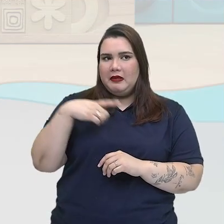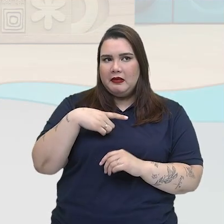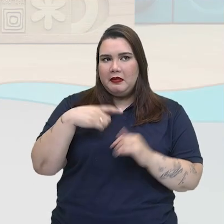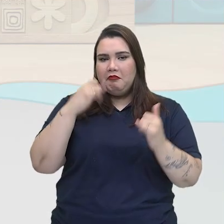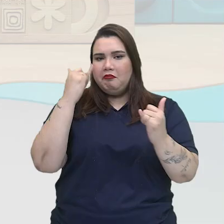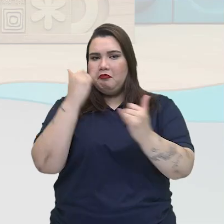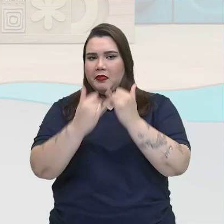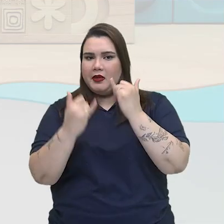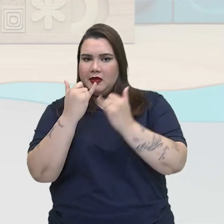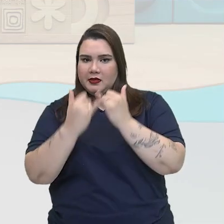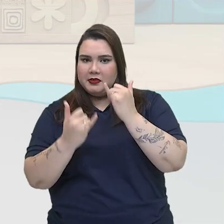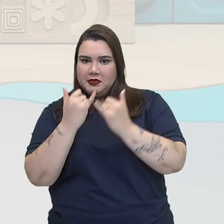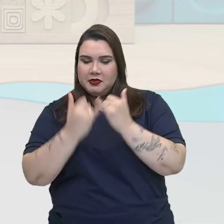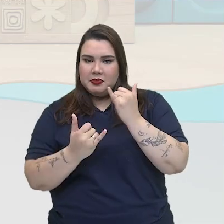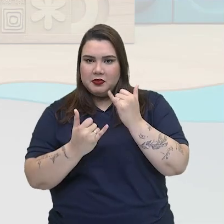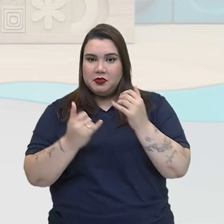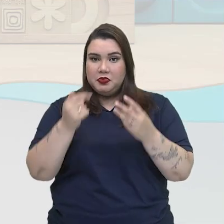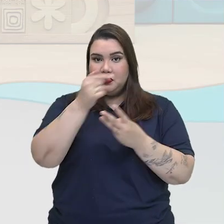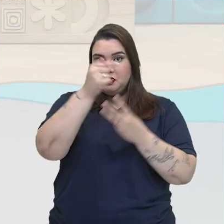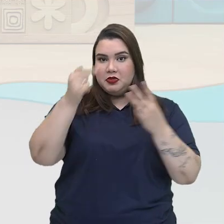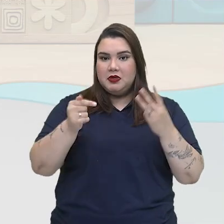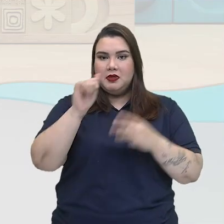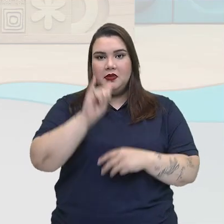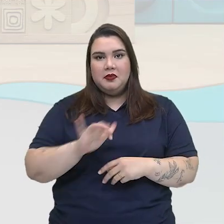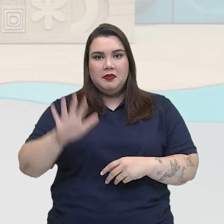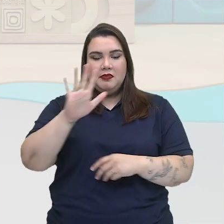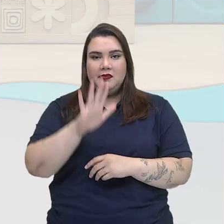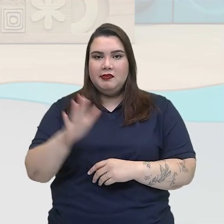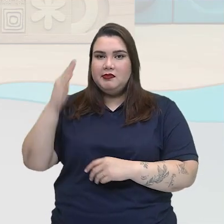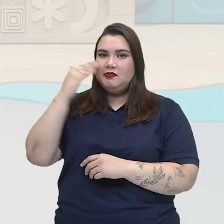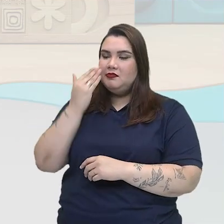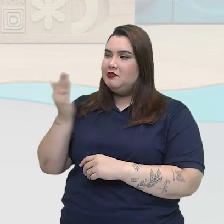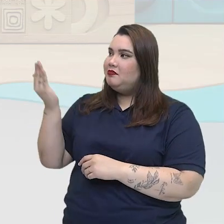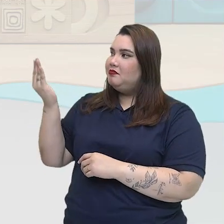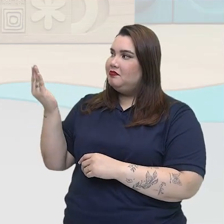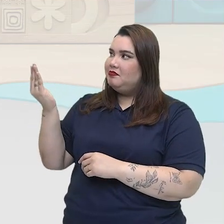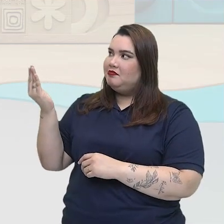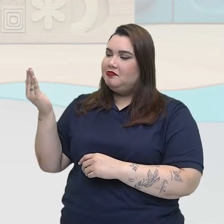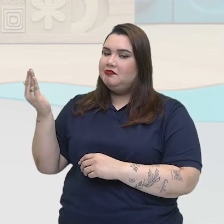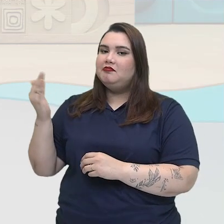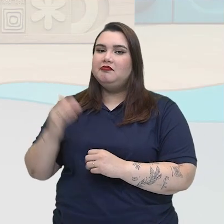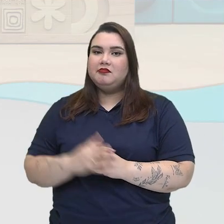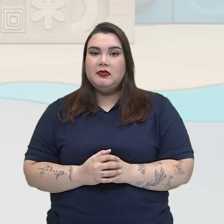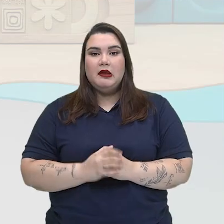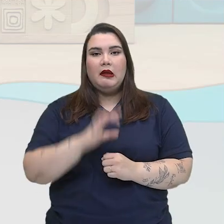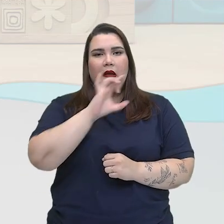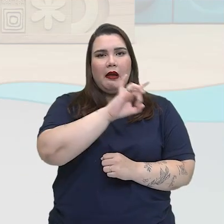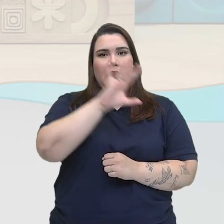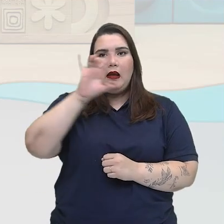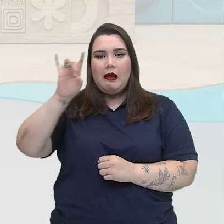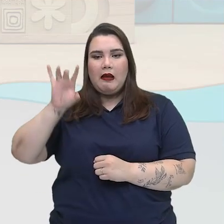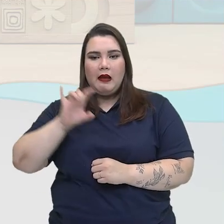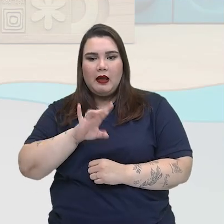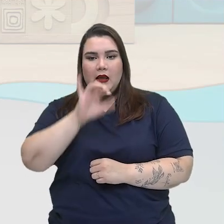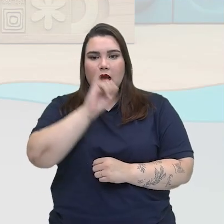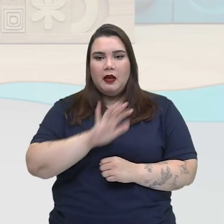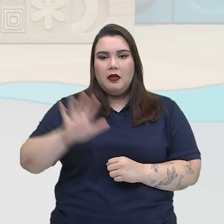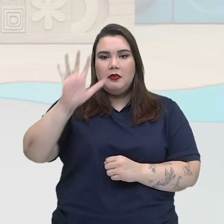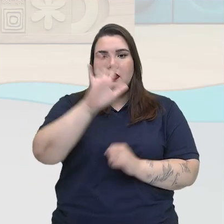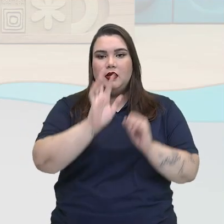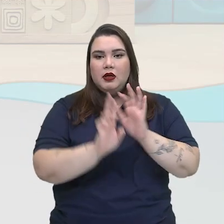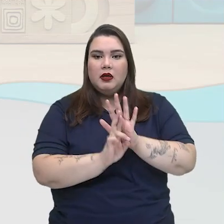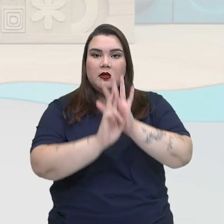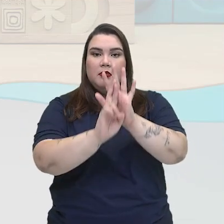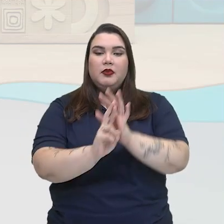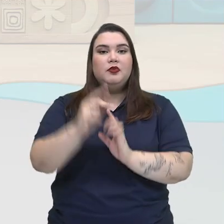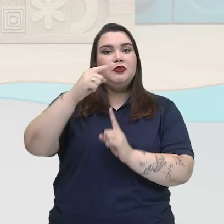alguma semelhança entre essas três imagens que vocês estão vendo? Cada uma delas representa aí uma